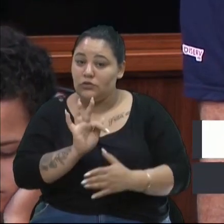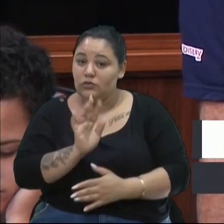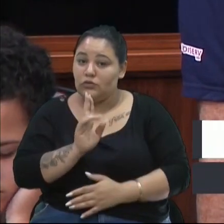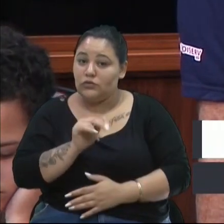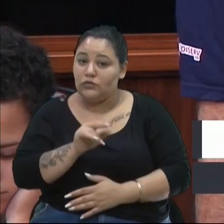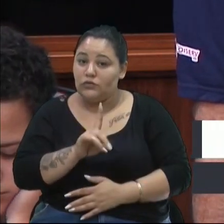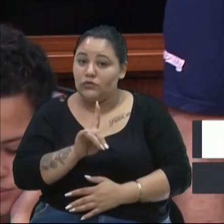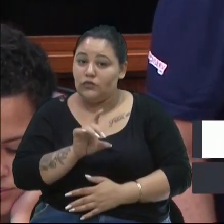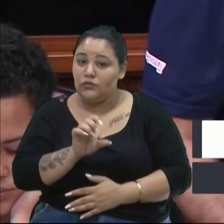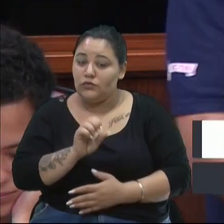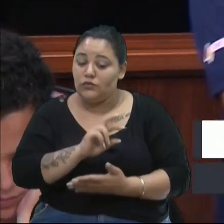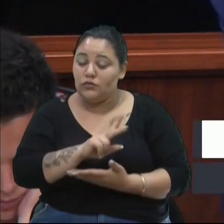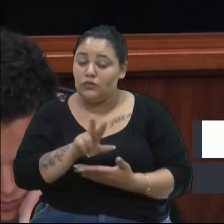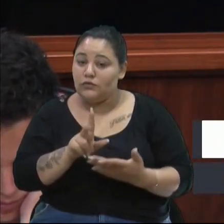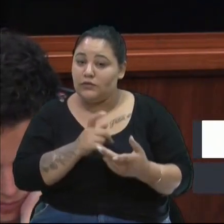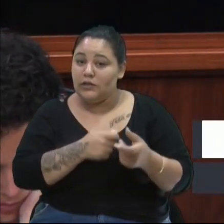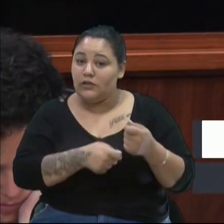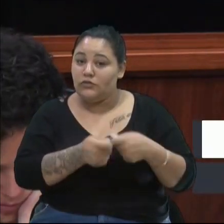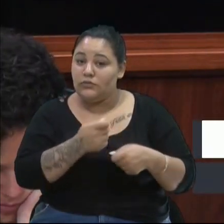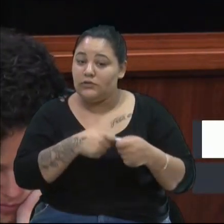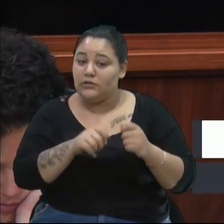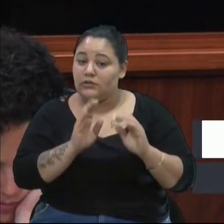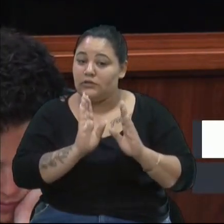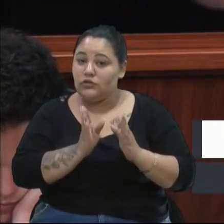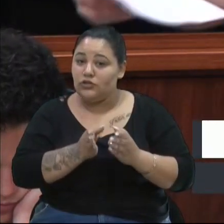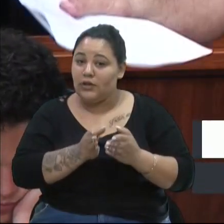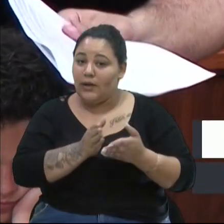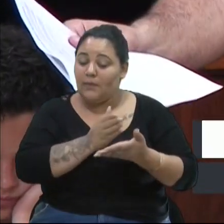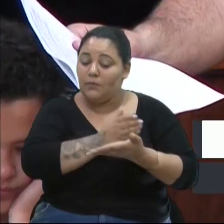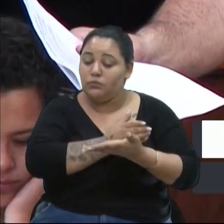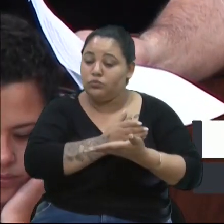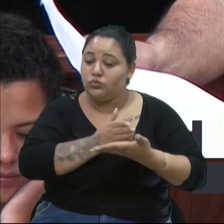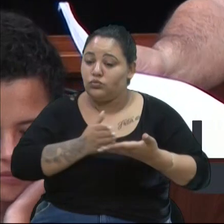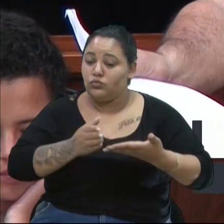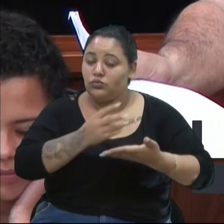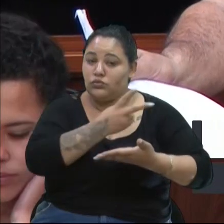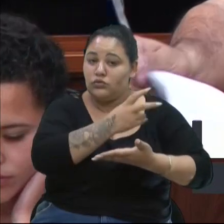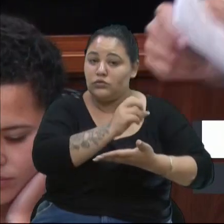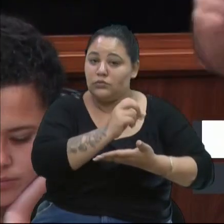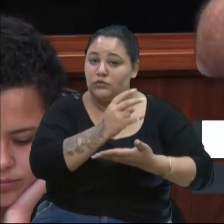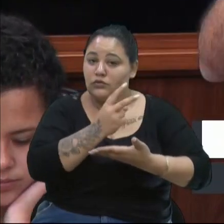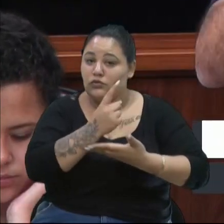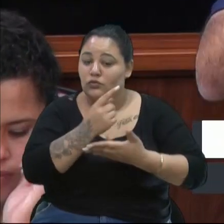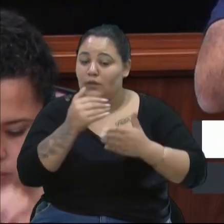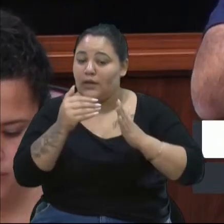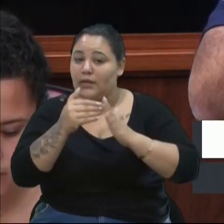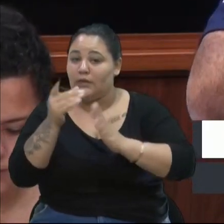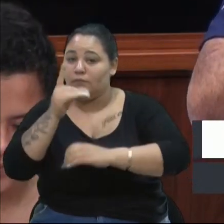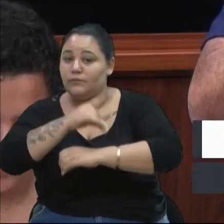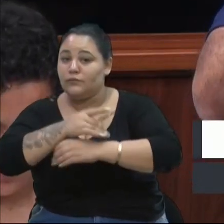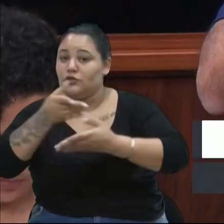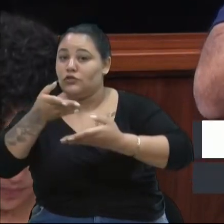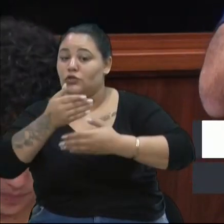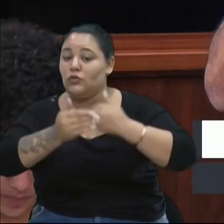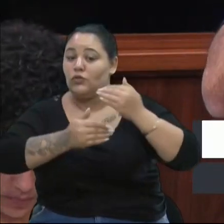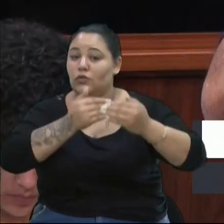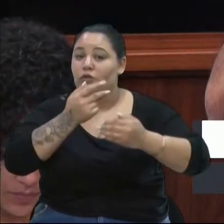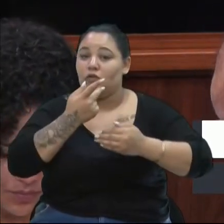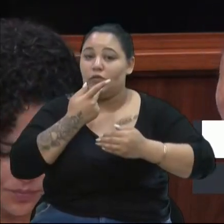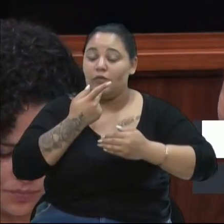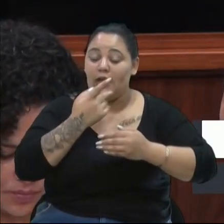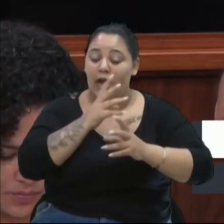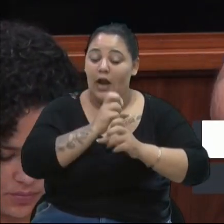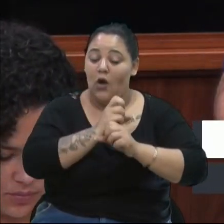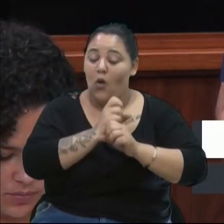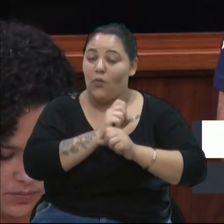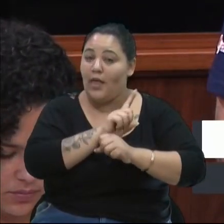pelas inúmeras administrações que passaram de 2021 até os dias de hoje. Então, quando a gente diz que a conta não é dos